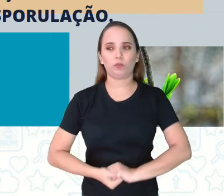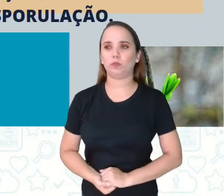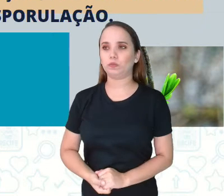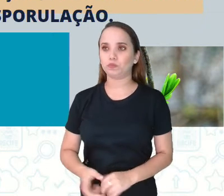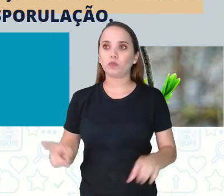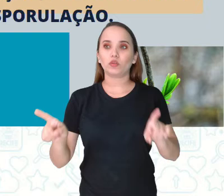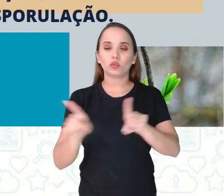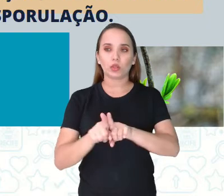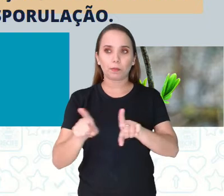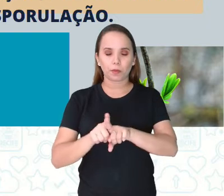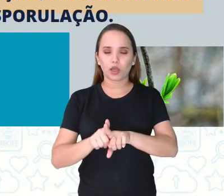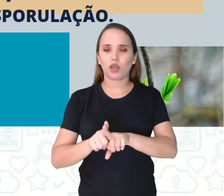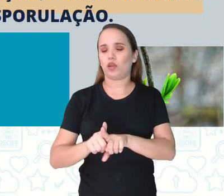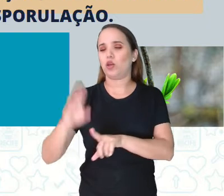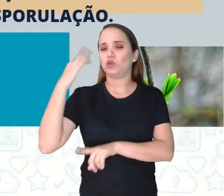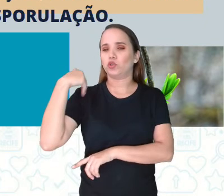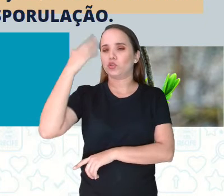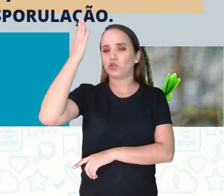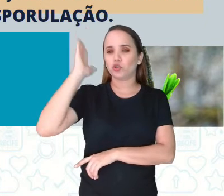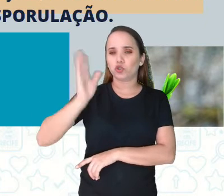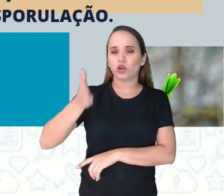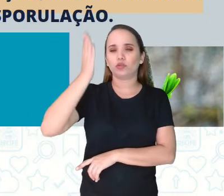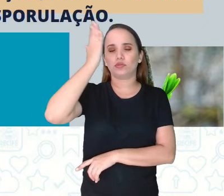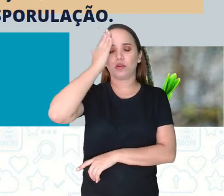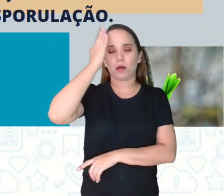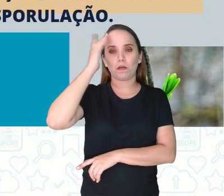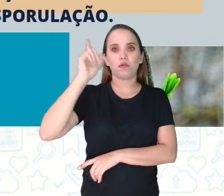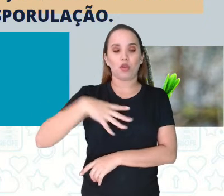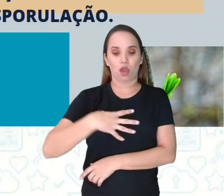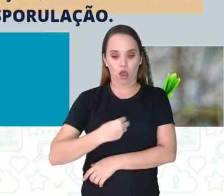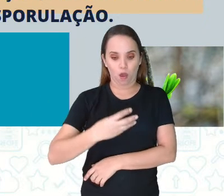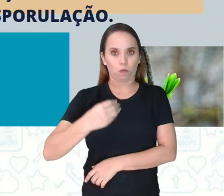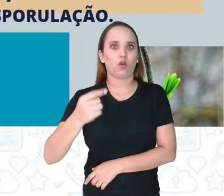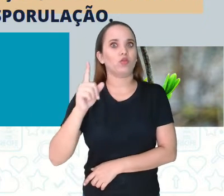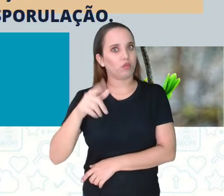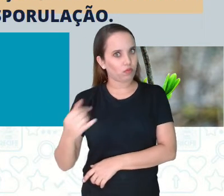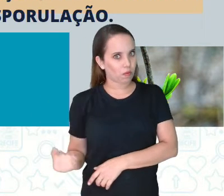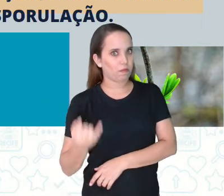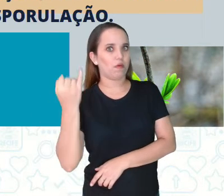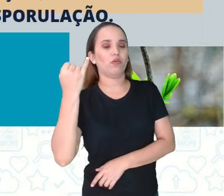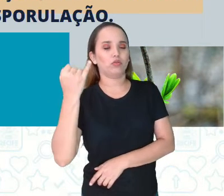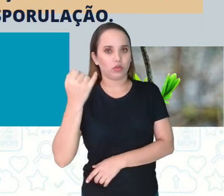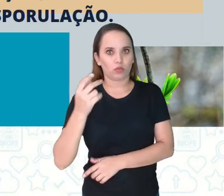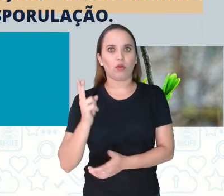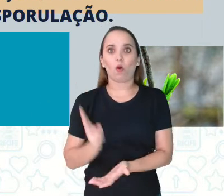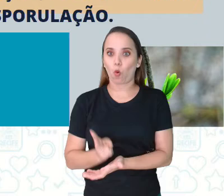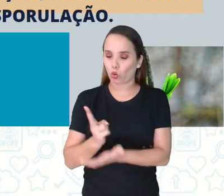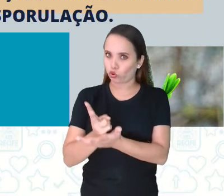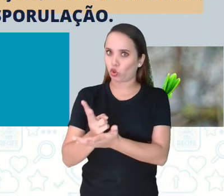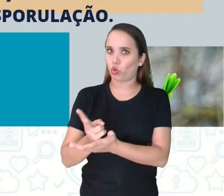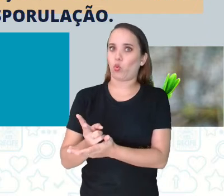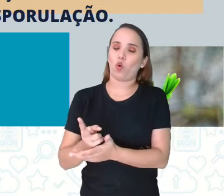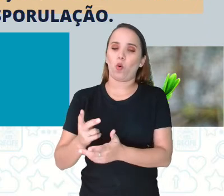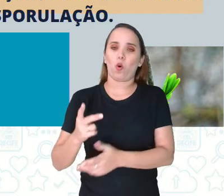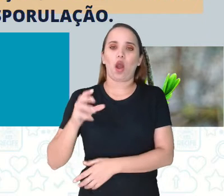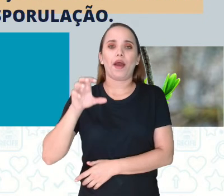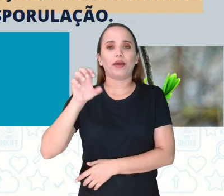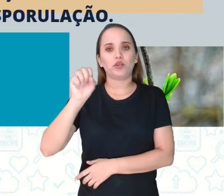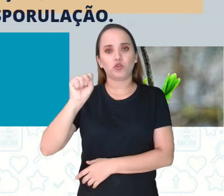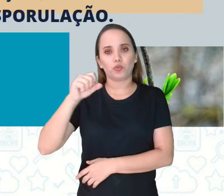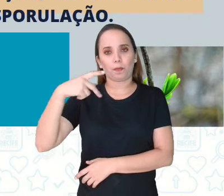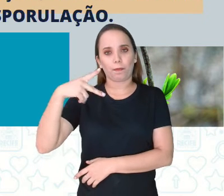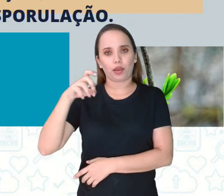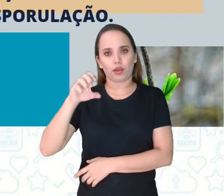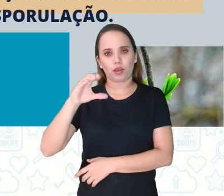vimos também que a reprodução é muito importante para a manutenção da espécie, não é? Nós vimos os tipos de reprodução, que seriam